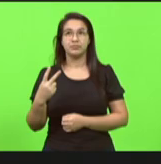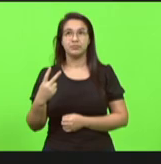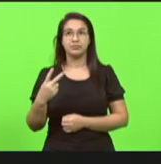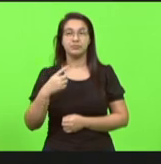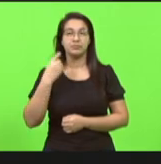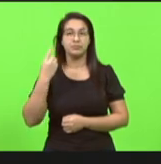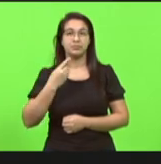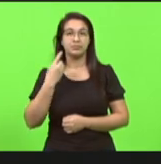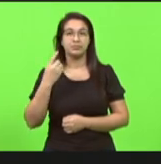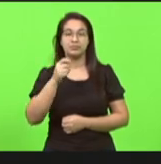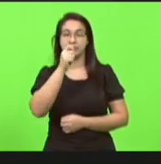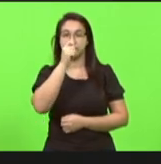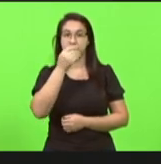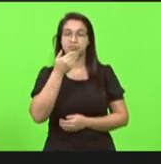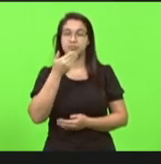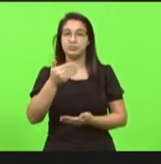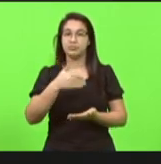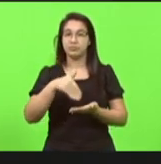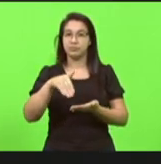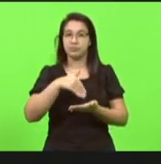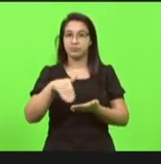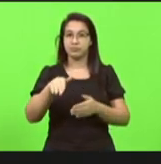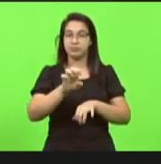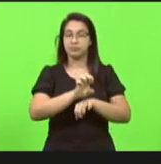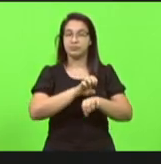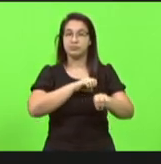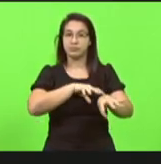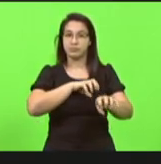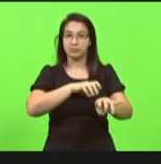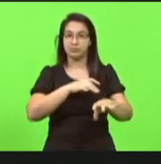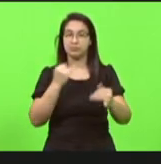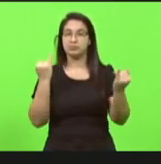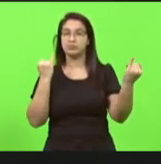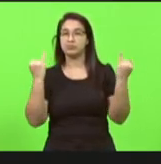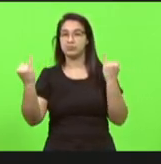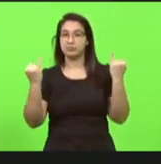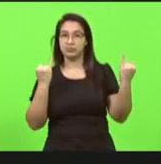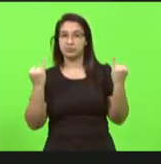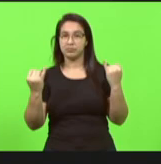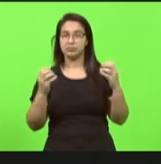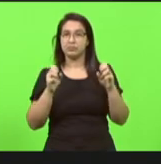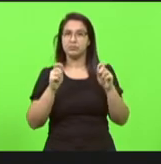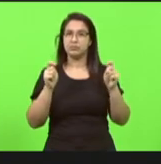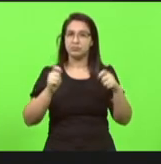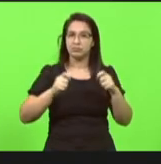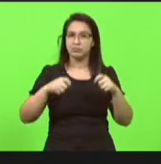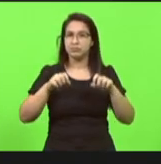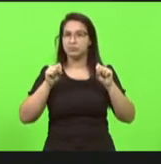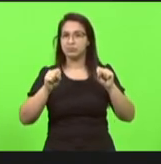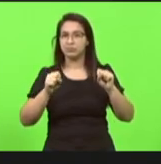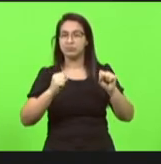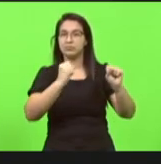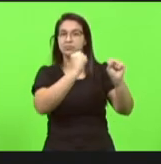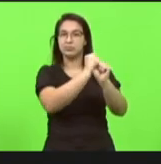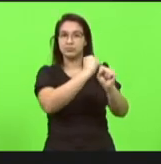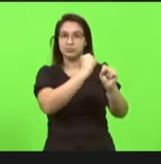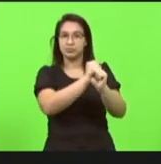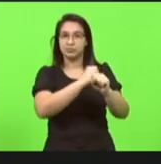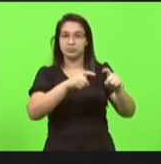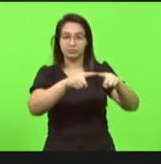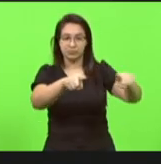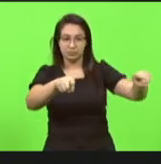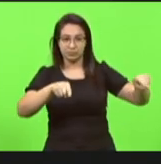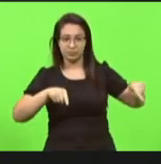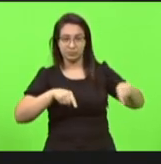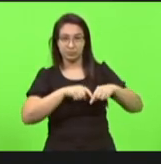Deputado João Amin, solicitando ao secretário de Estado da Educação informações acerca da possibilidade de construção de uma quadra